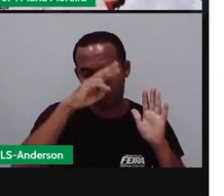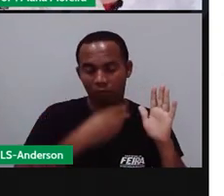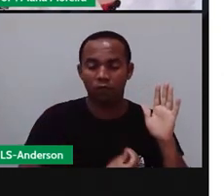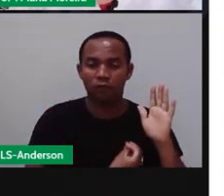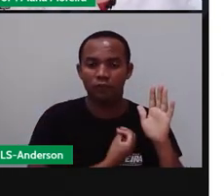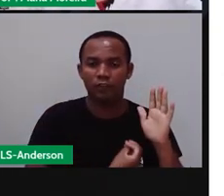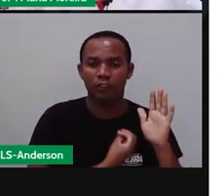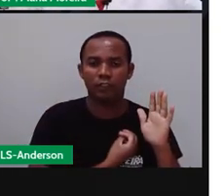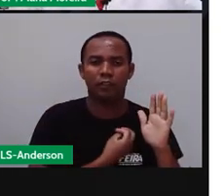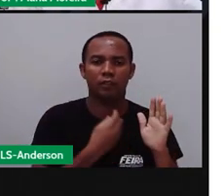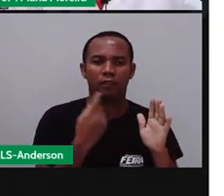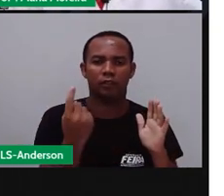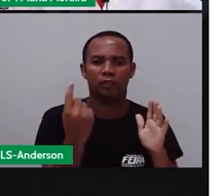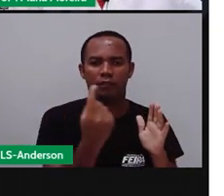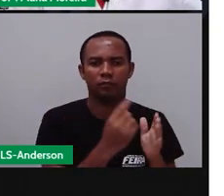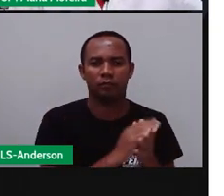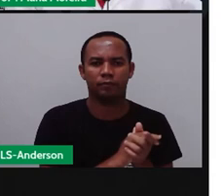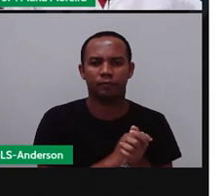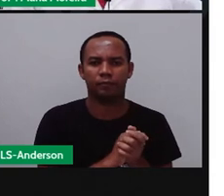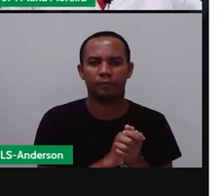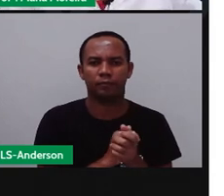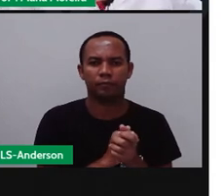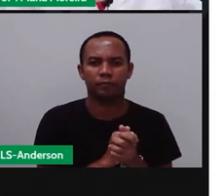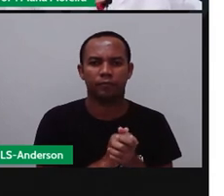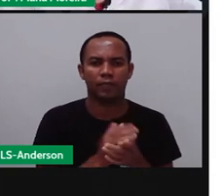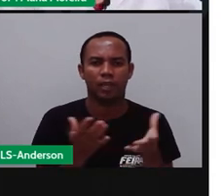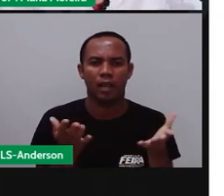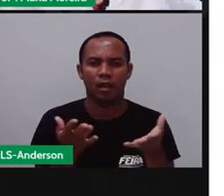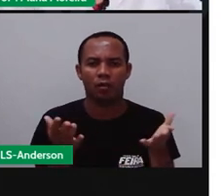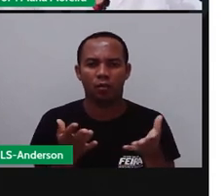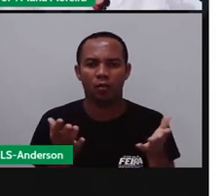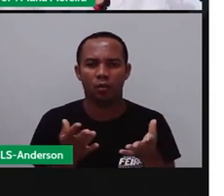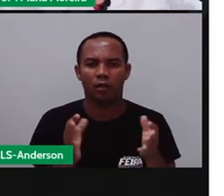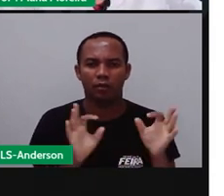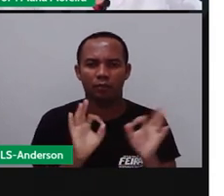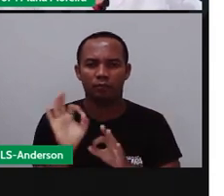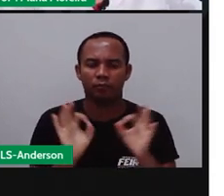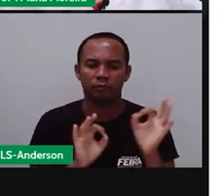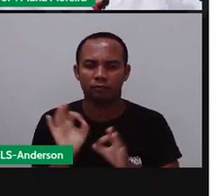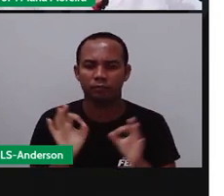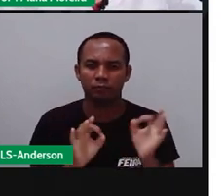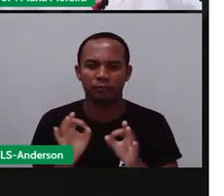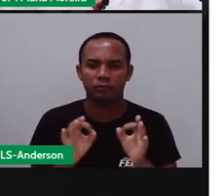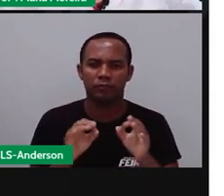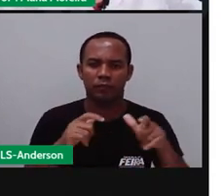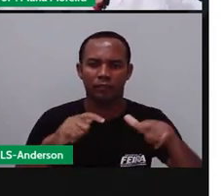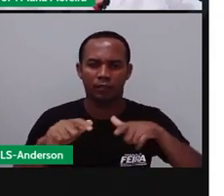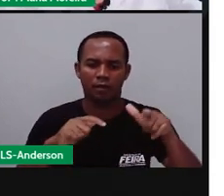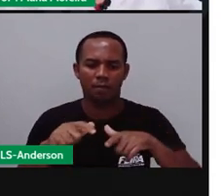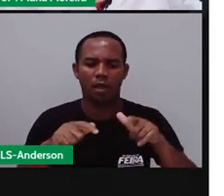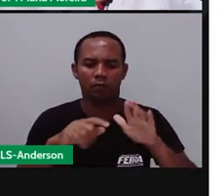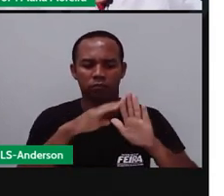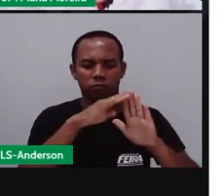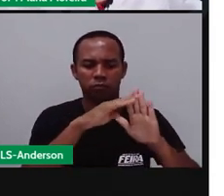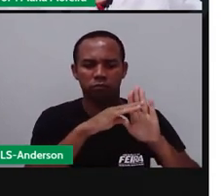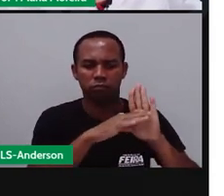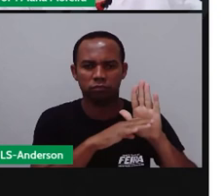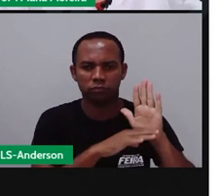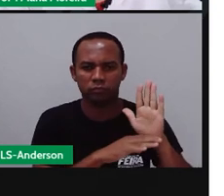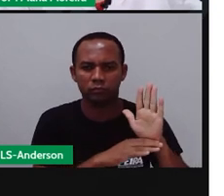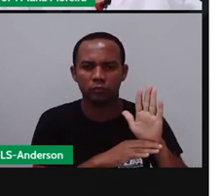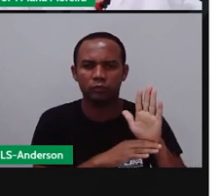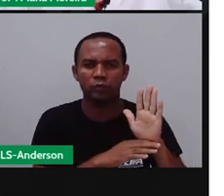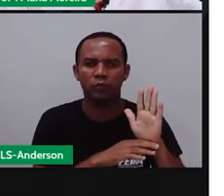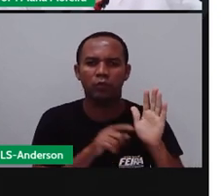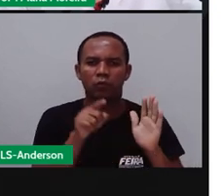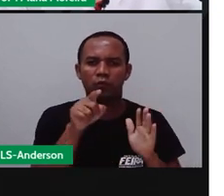dela, do de vocês. Bom, agrupe as profissões, né, de acordo com a frequência que você,